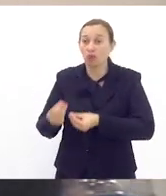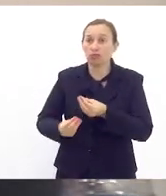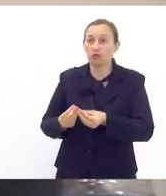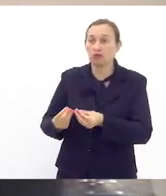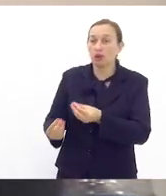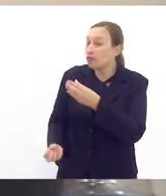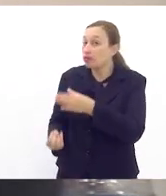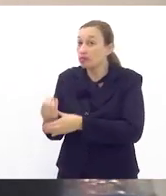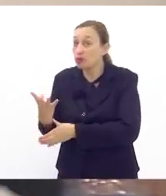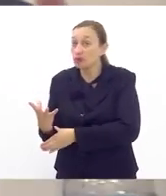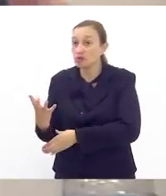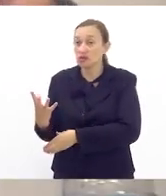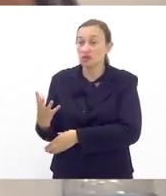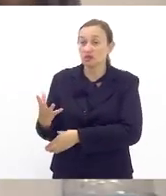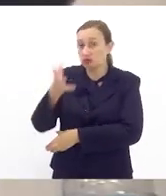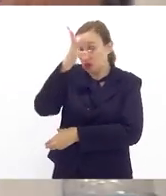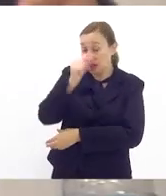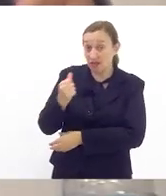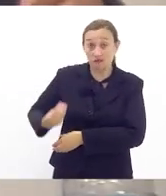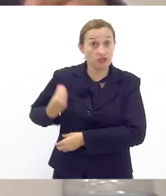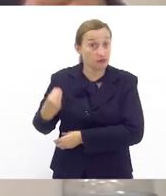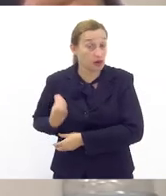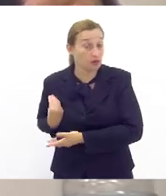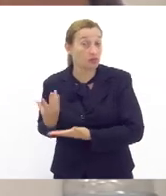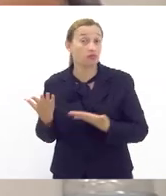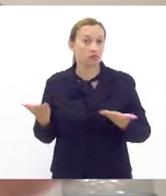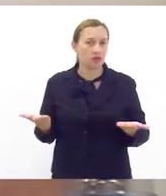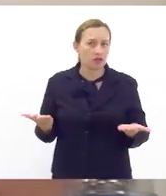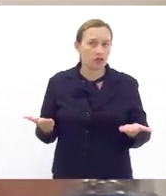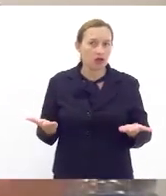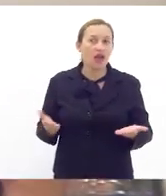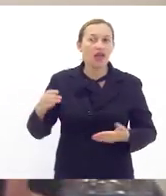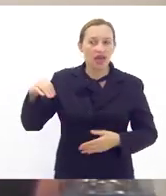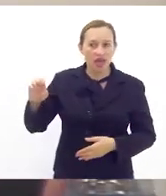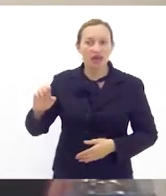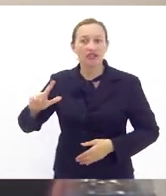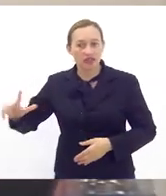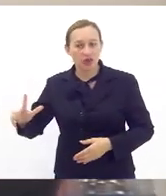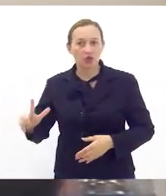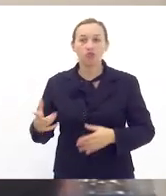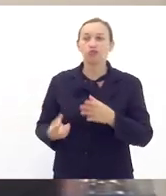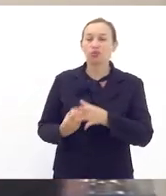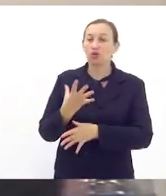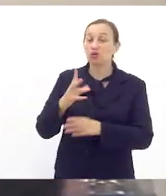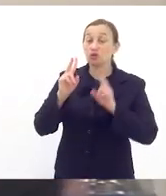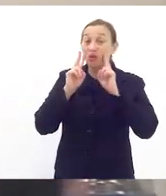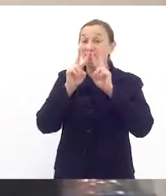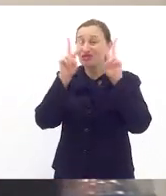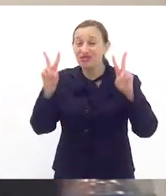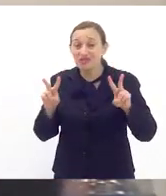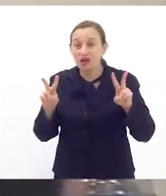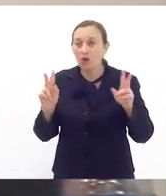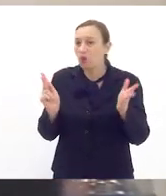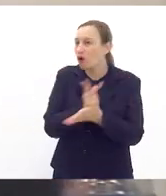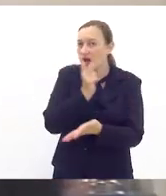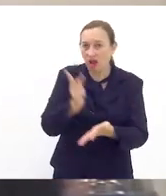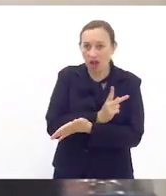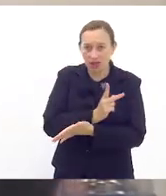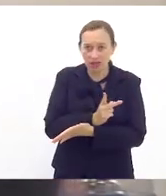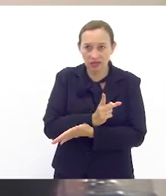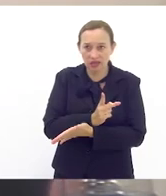viva Então até nisso a enel reproduz essa visão capital centrista